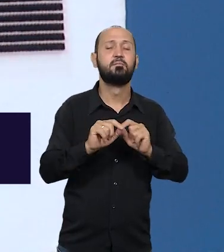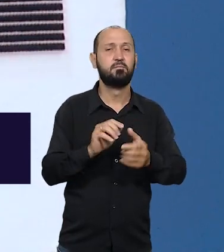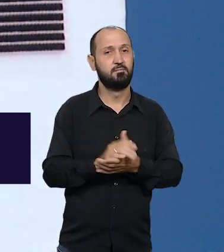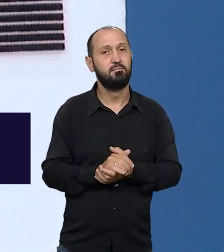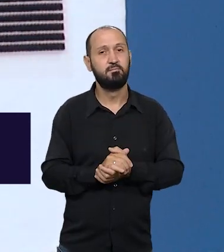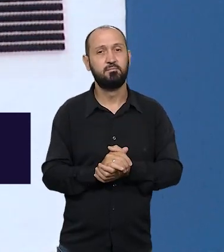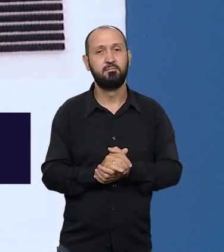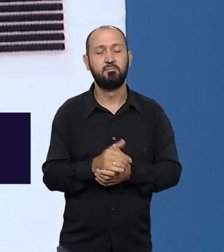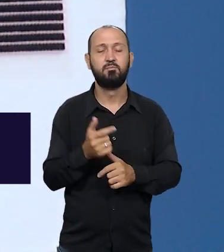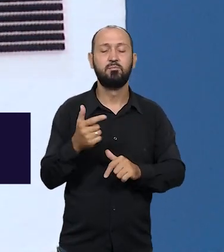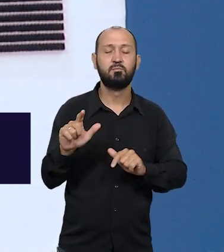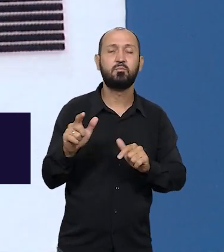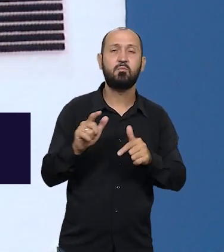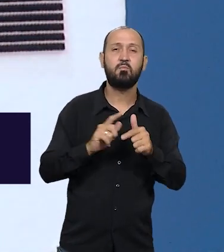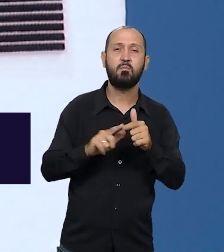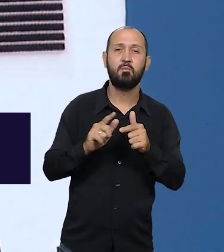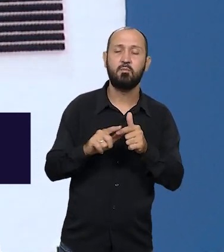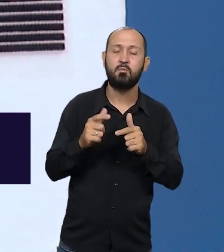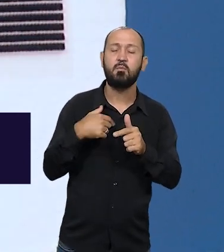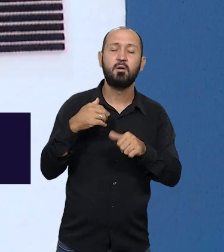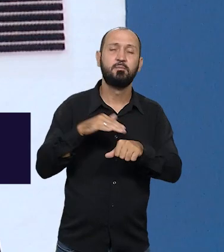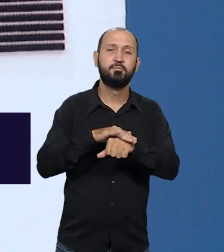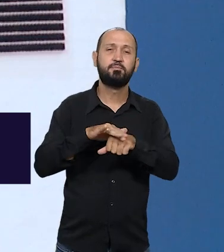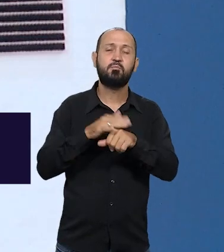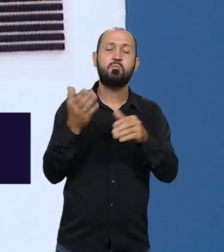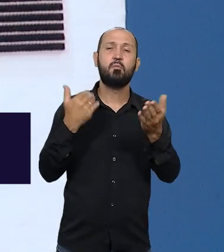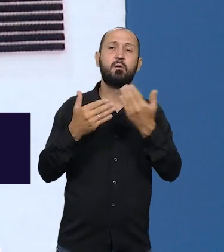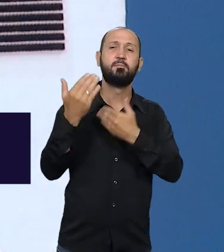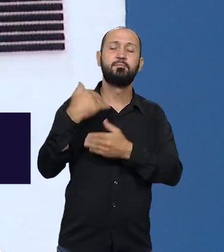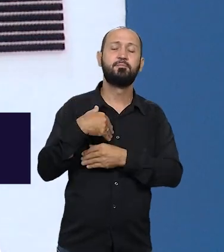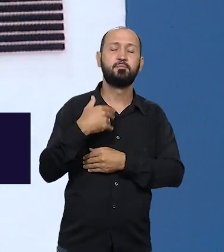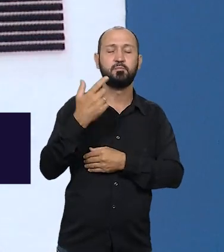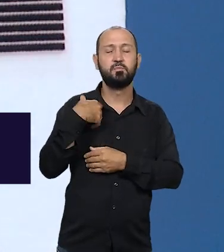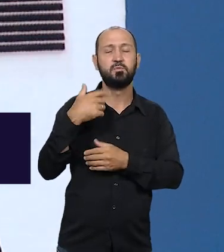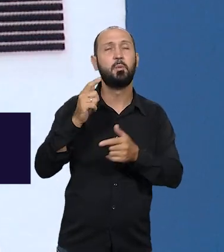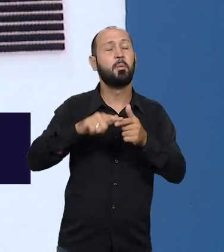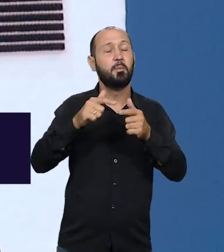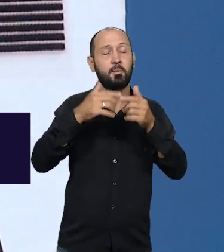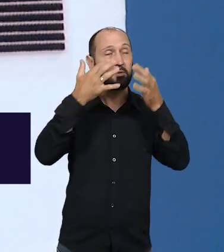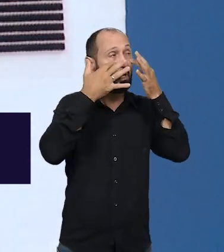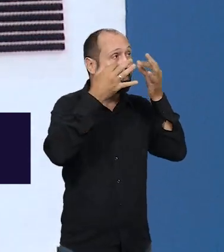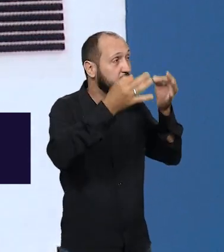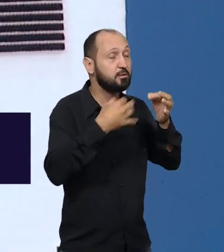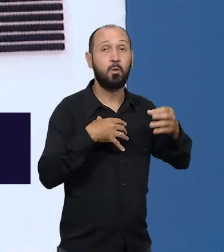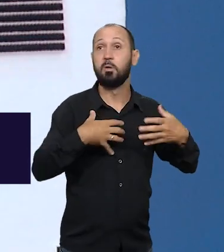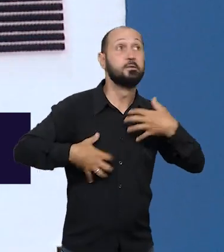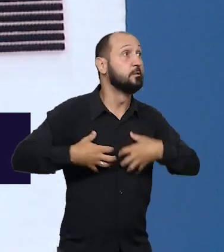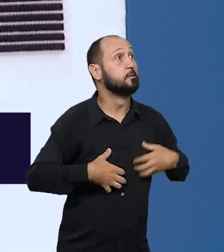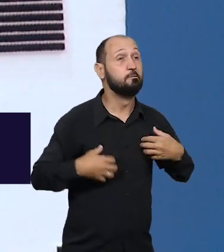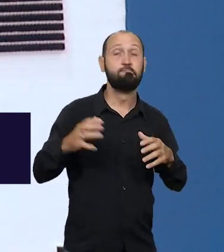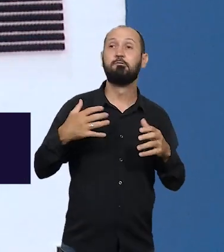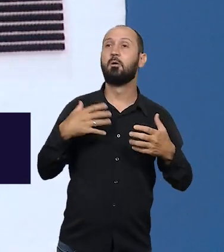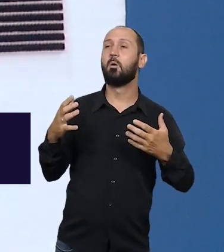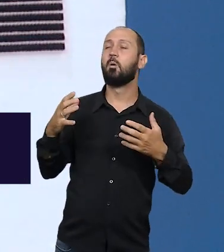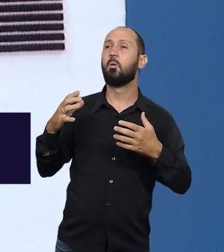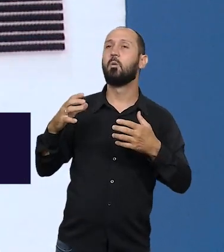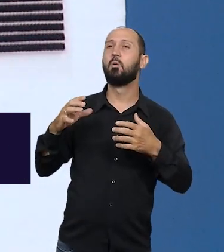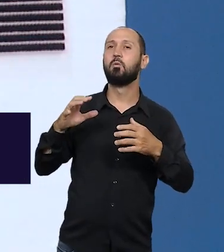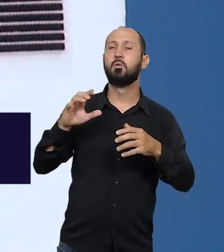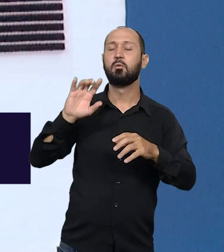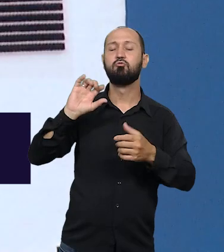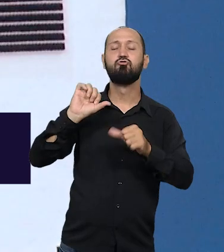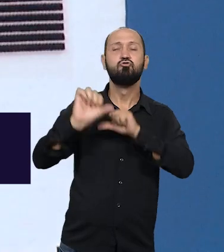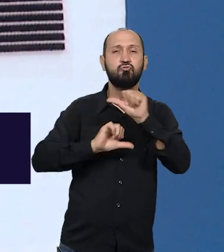comentávamos, né? O transtorno do déficit de atenção, a hiperatividade, o transtorno opositor, quer dizer, é um mundo, né? Então